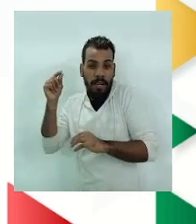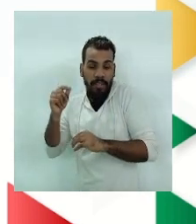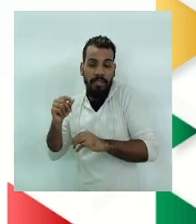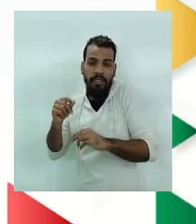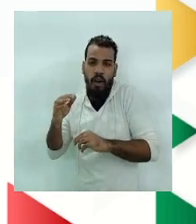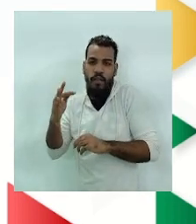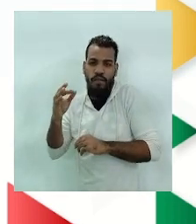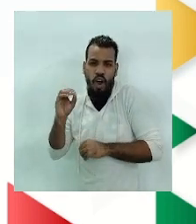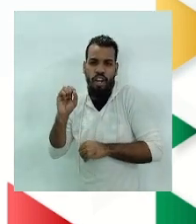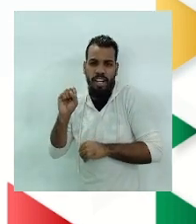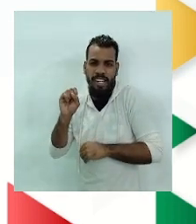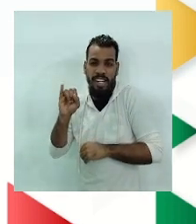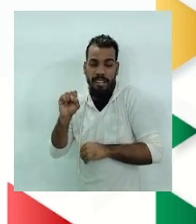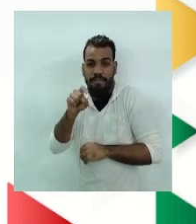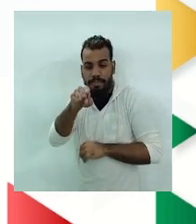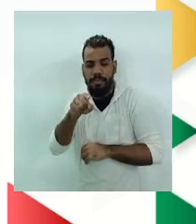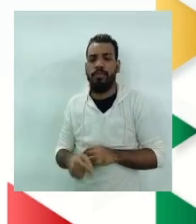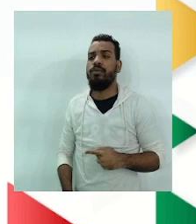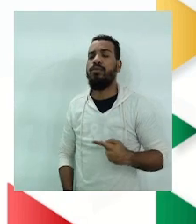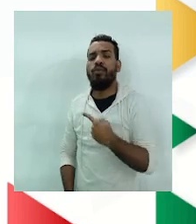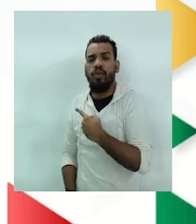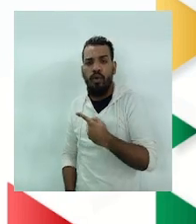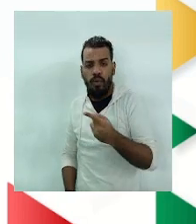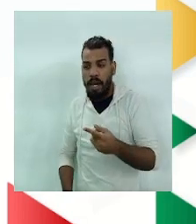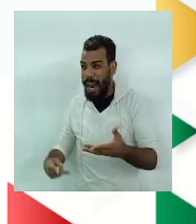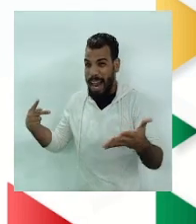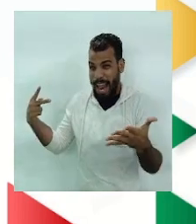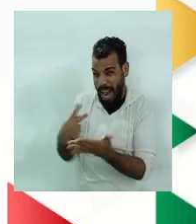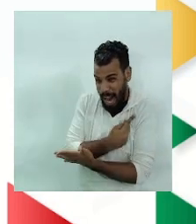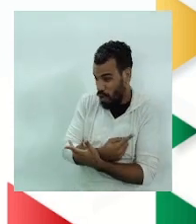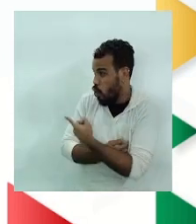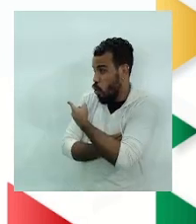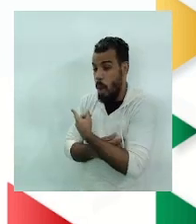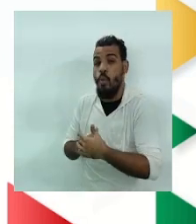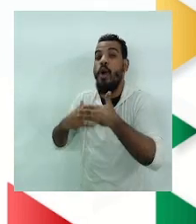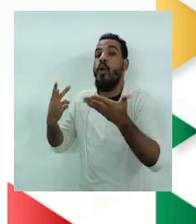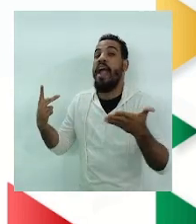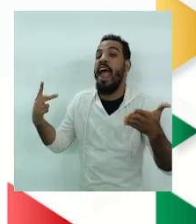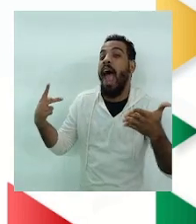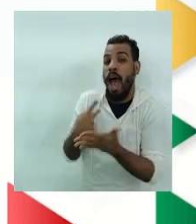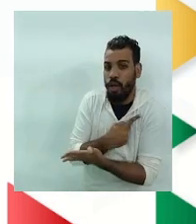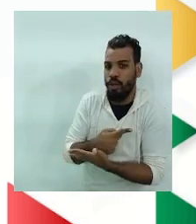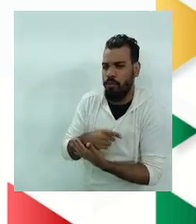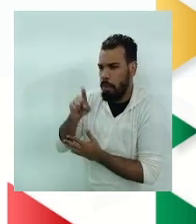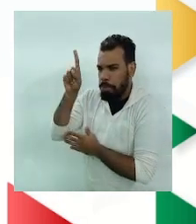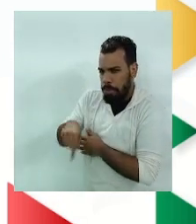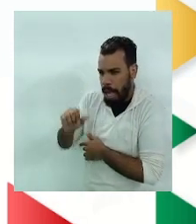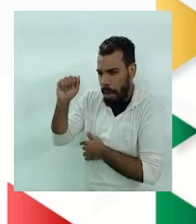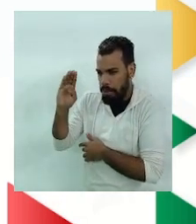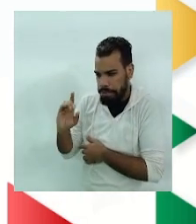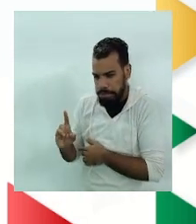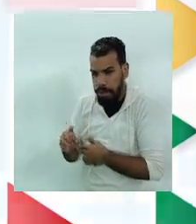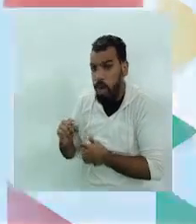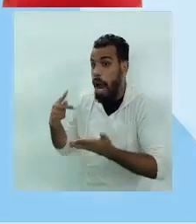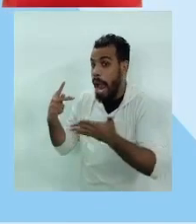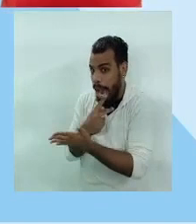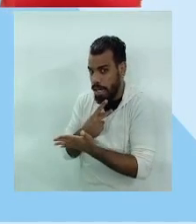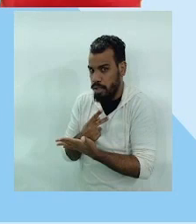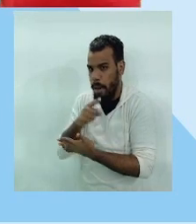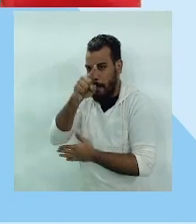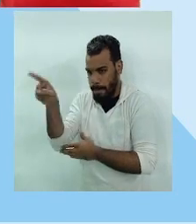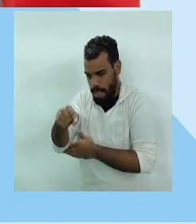dos fósseis, marque a alternativa incorreta. Você vai marcar a alternativa errada, tá certo? Se